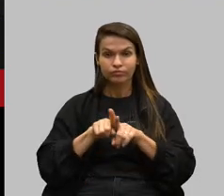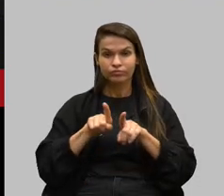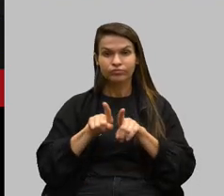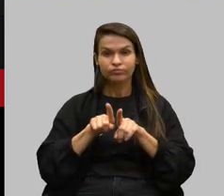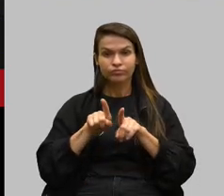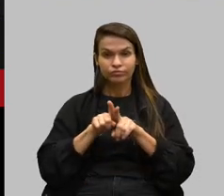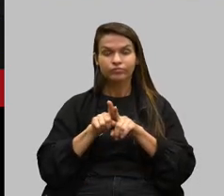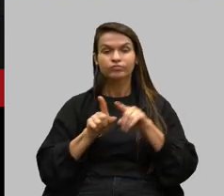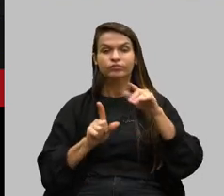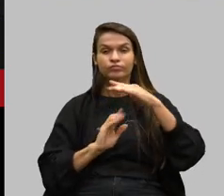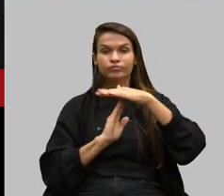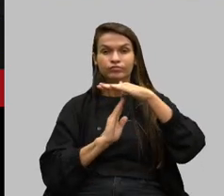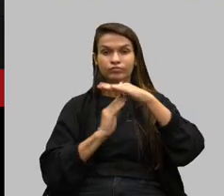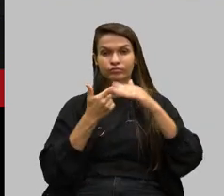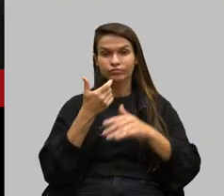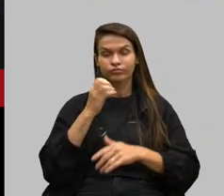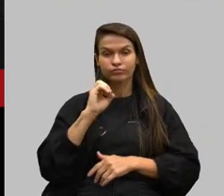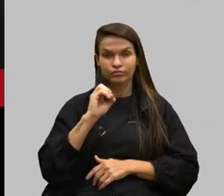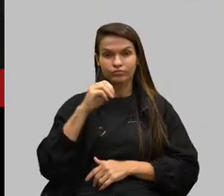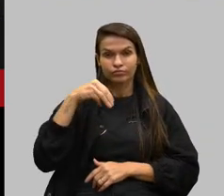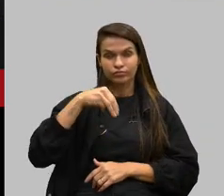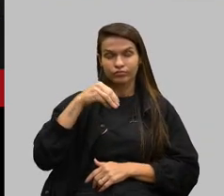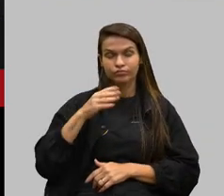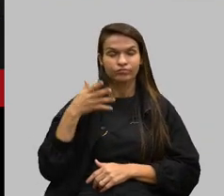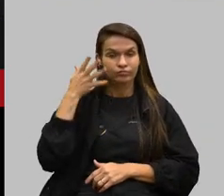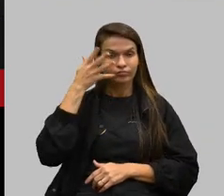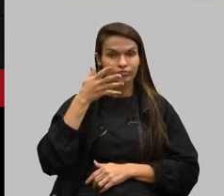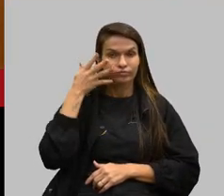de até 20 minutos para sua